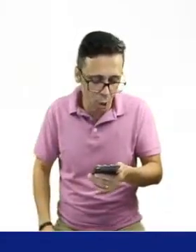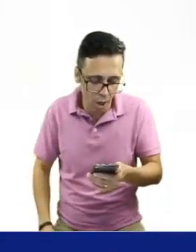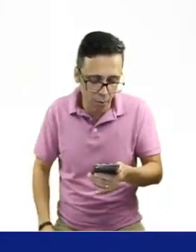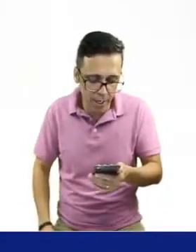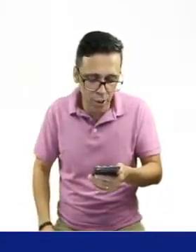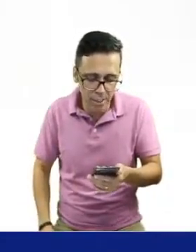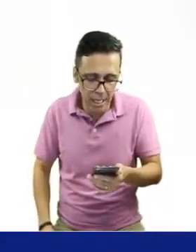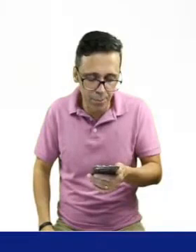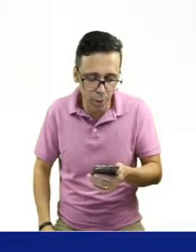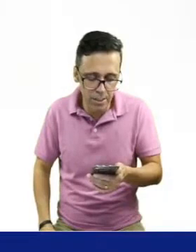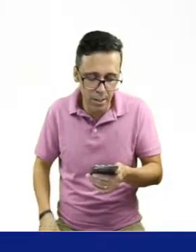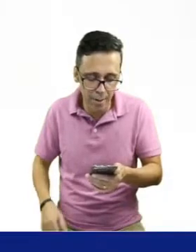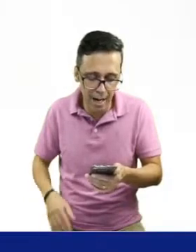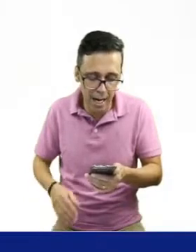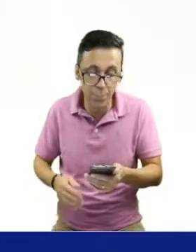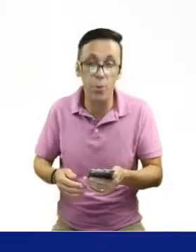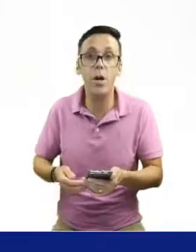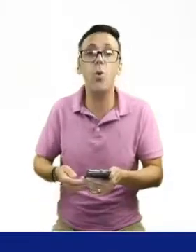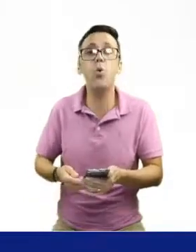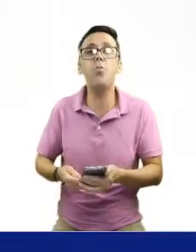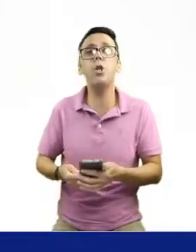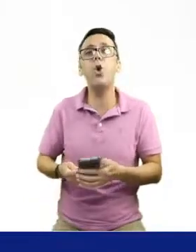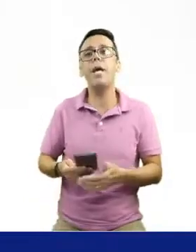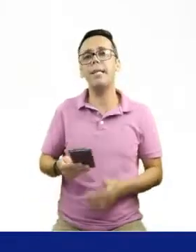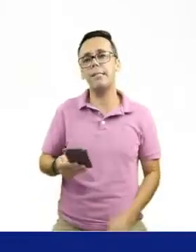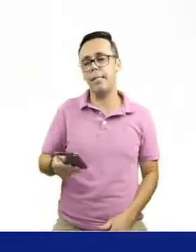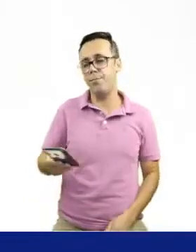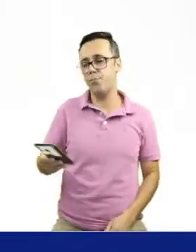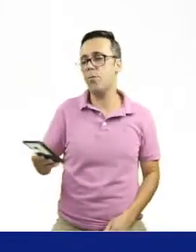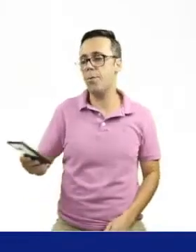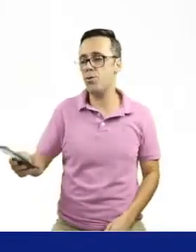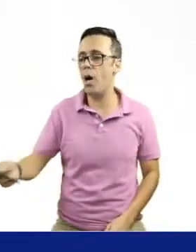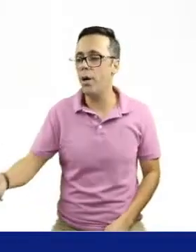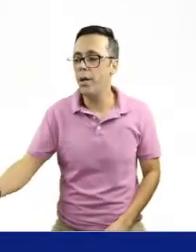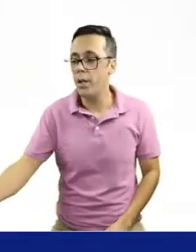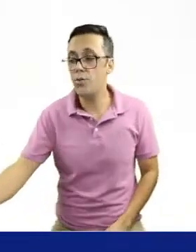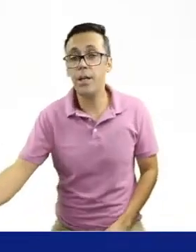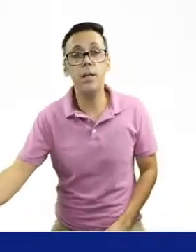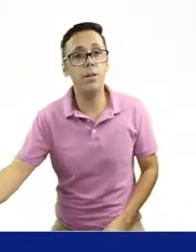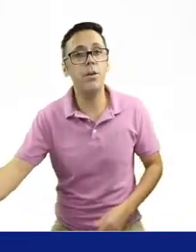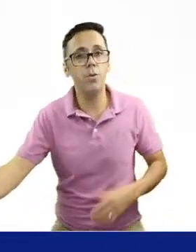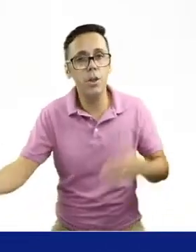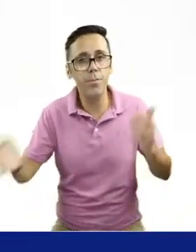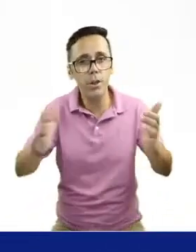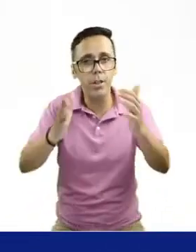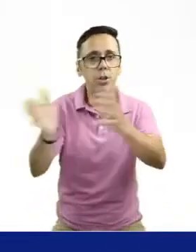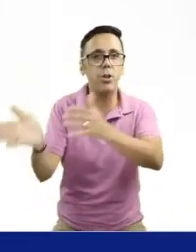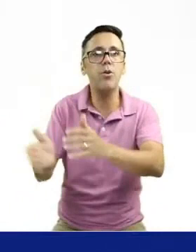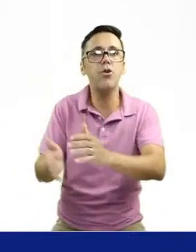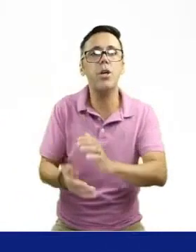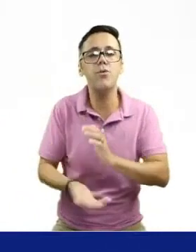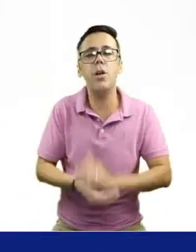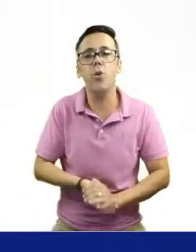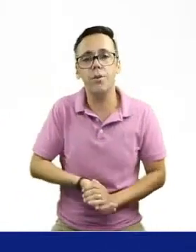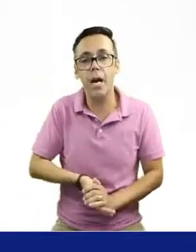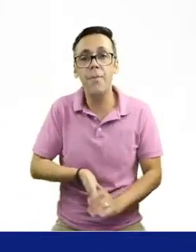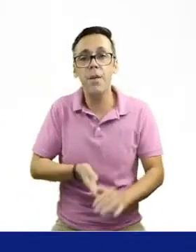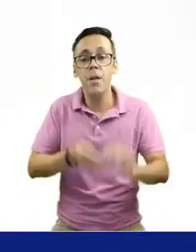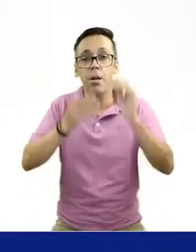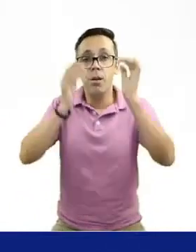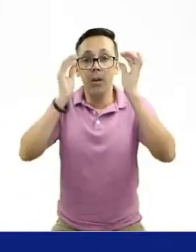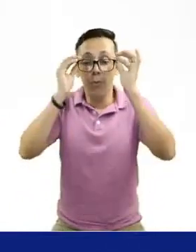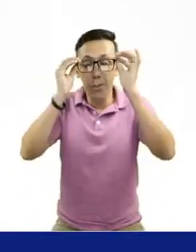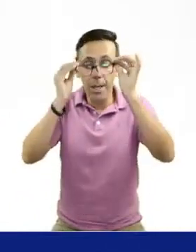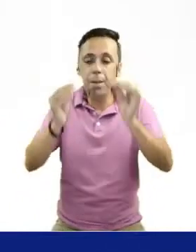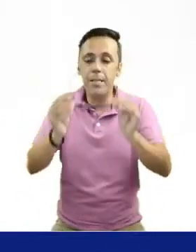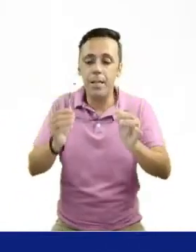passando na prova o candidato pode ser barrado por alguma doença pessoal Isso é isso é muito importante aquilo que Jailson falou